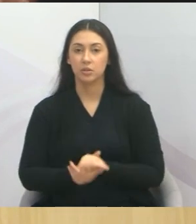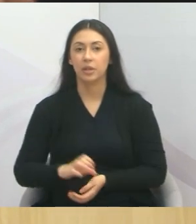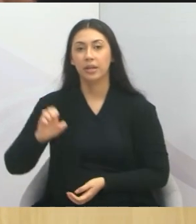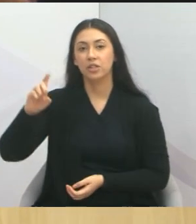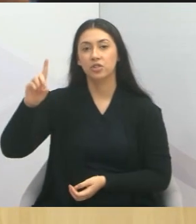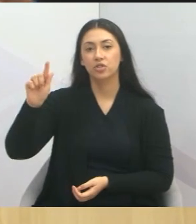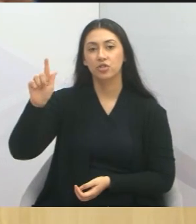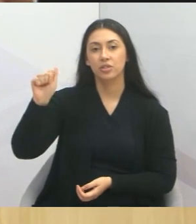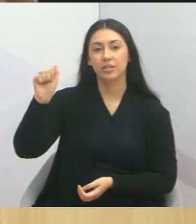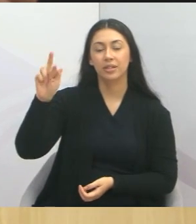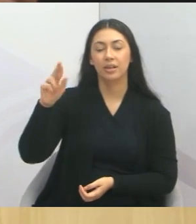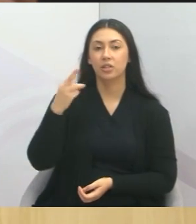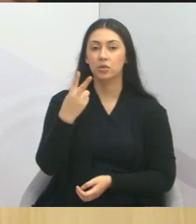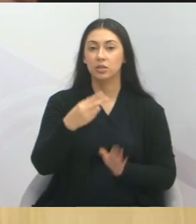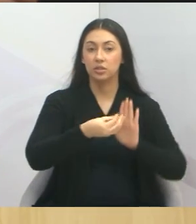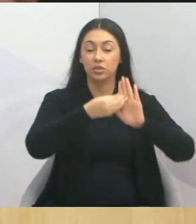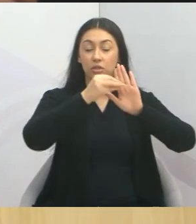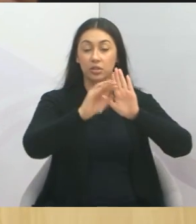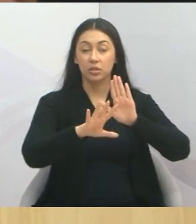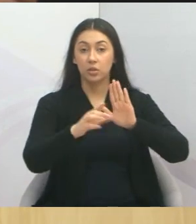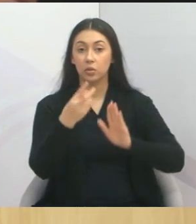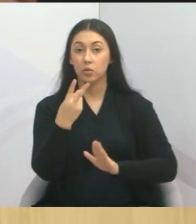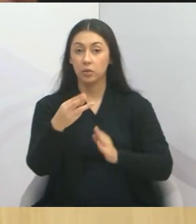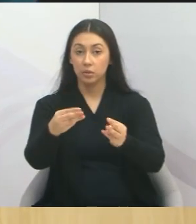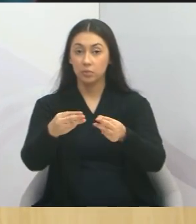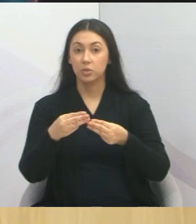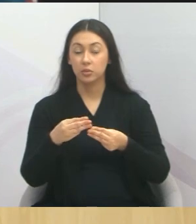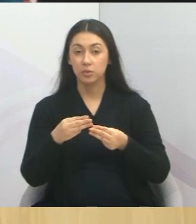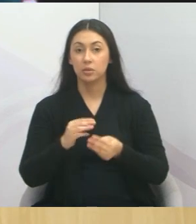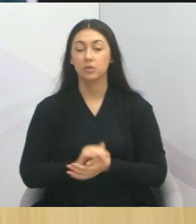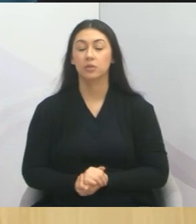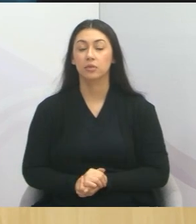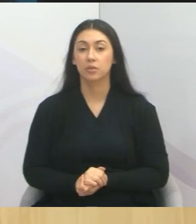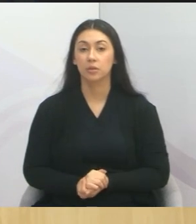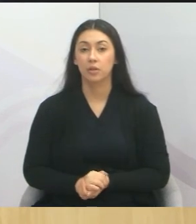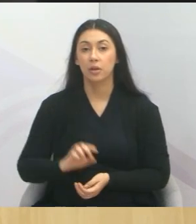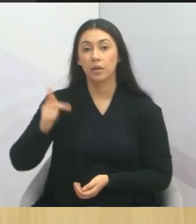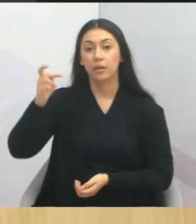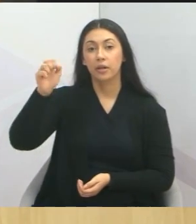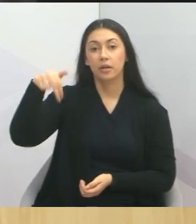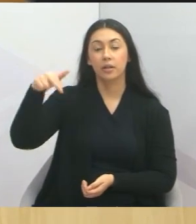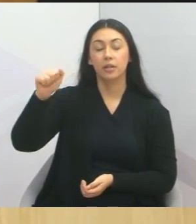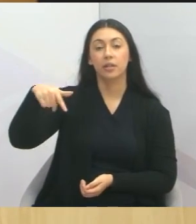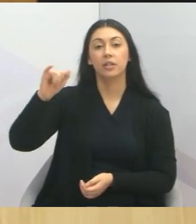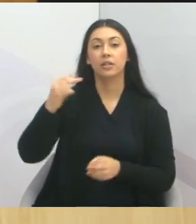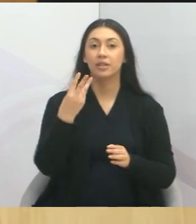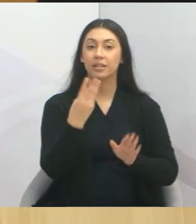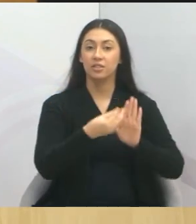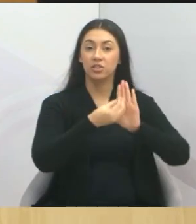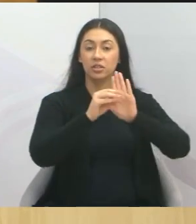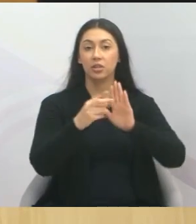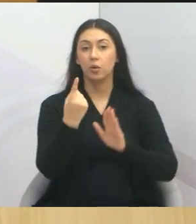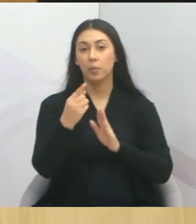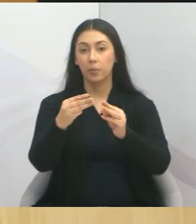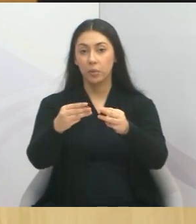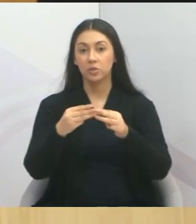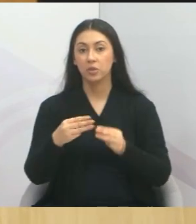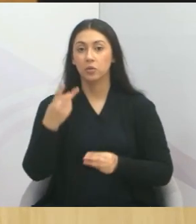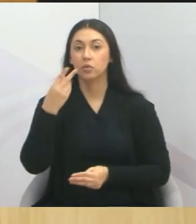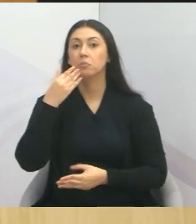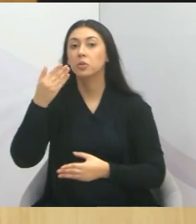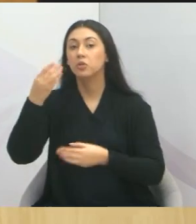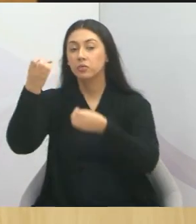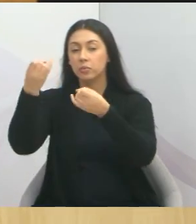edigas aqui duas indicação duas moções e Nany Barreto três indicações uma Moção